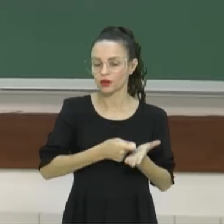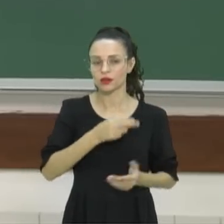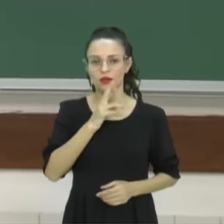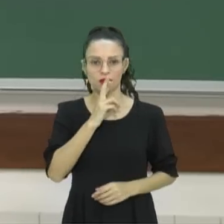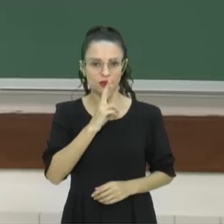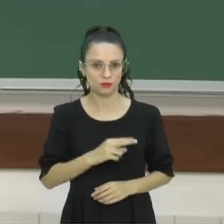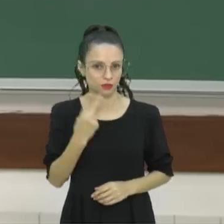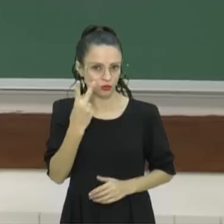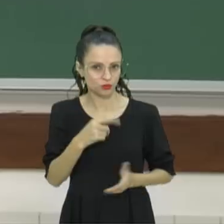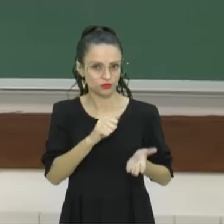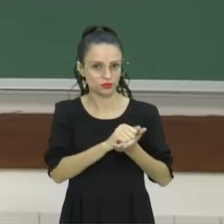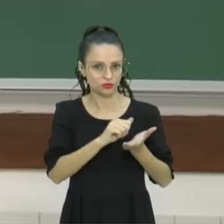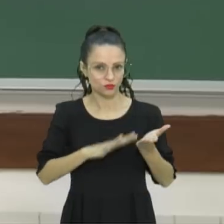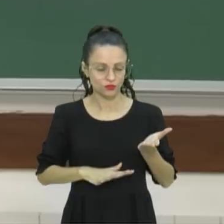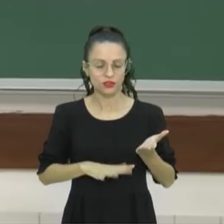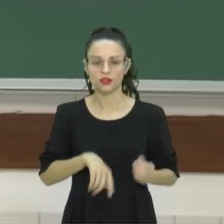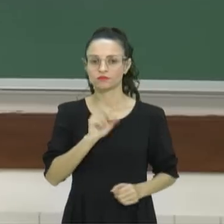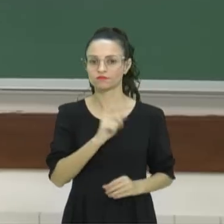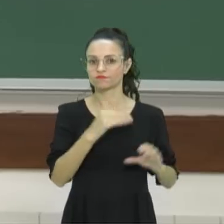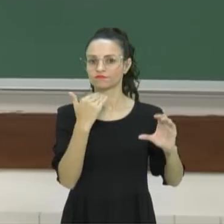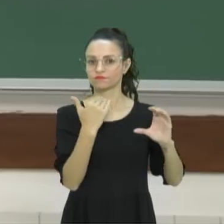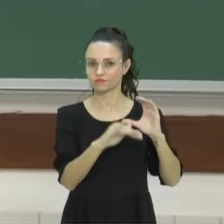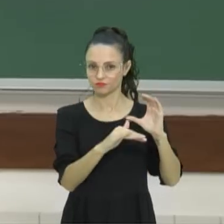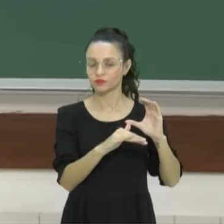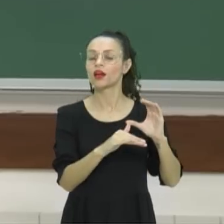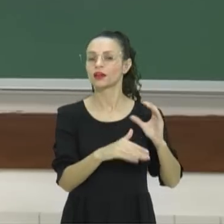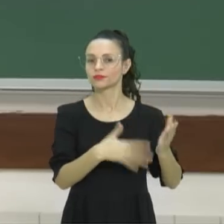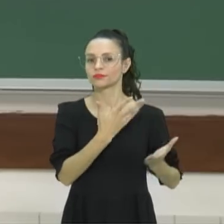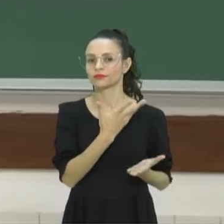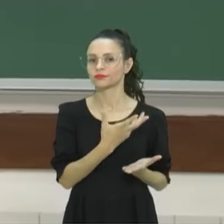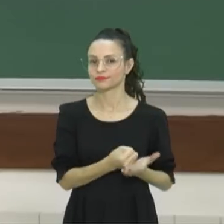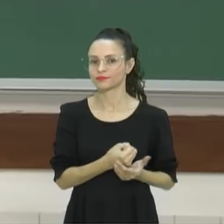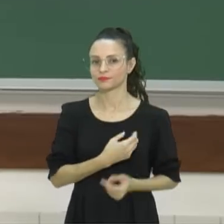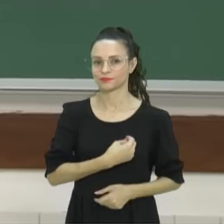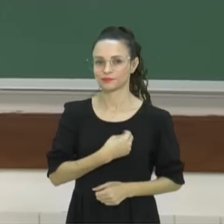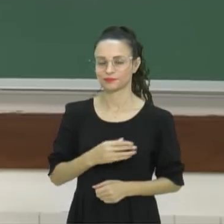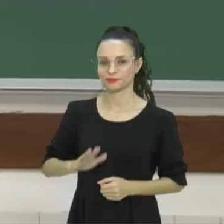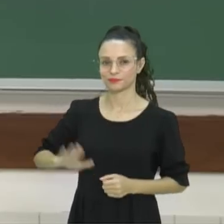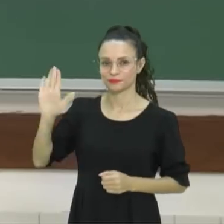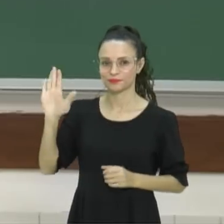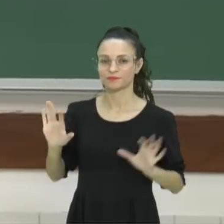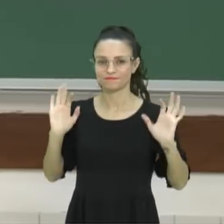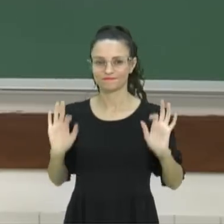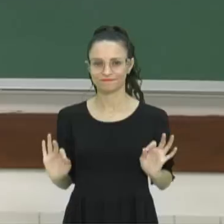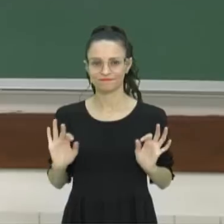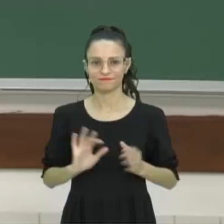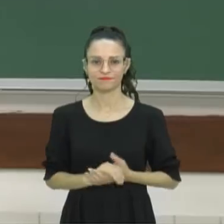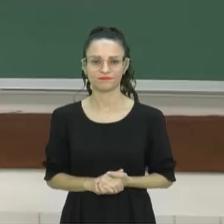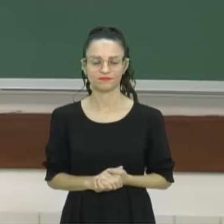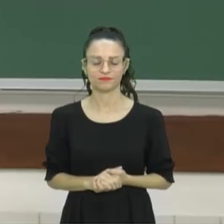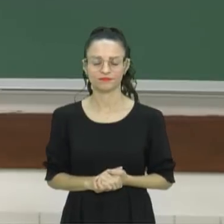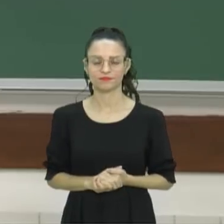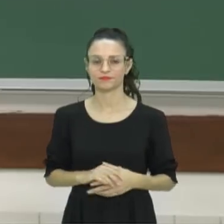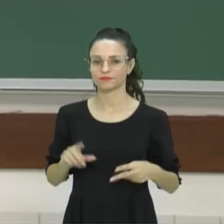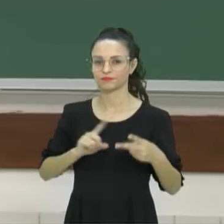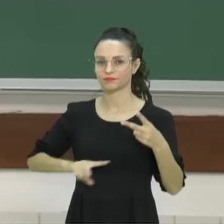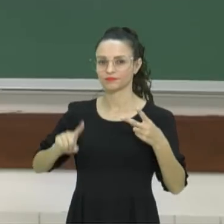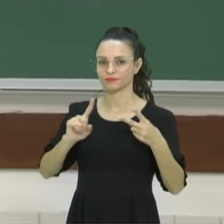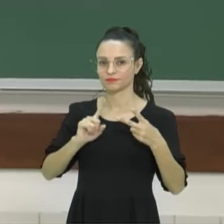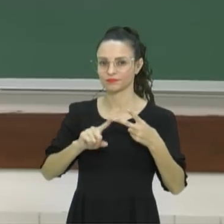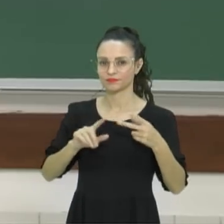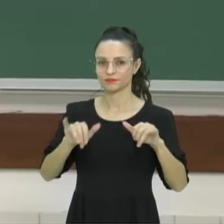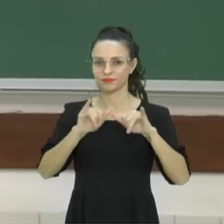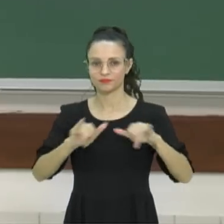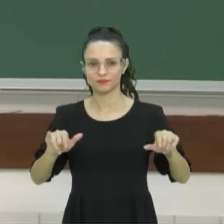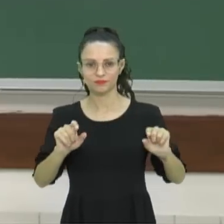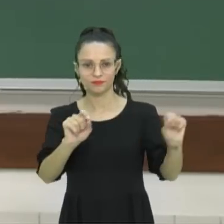duas questões e clicar em enviar. Aí a sua presença está garantida. E o segundo recado vai para